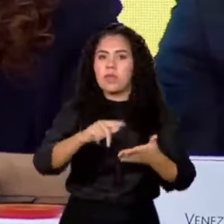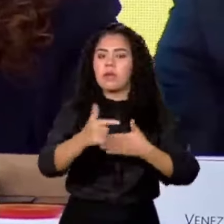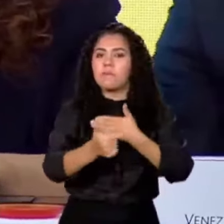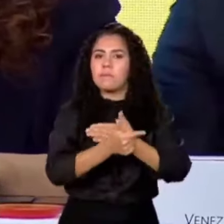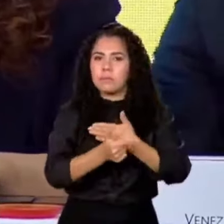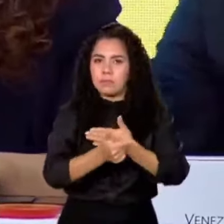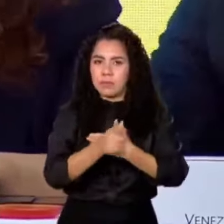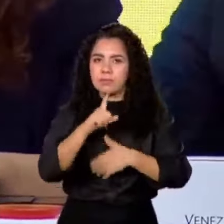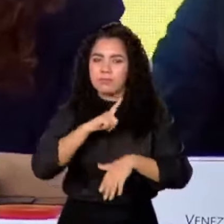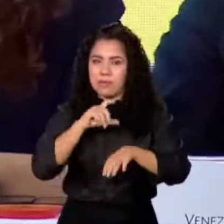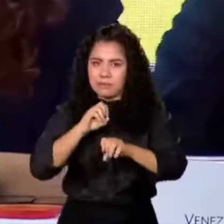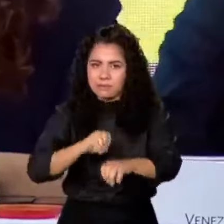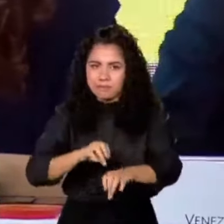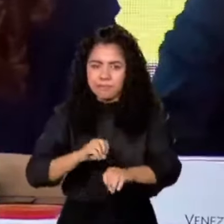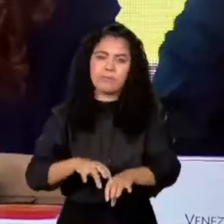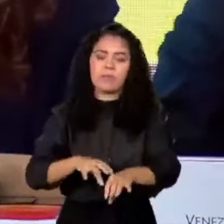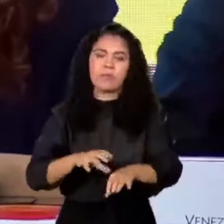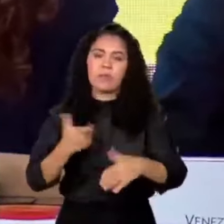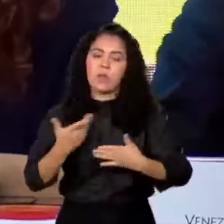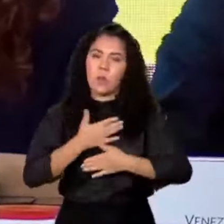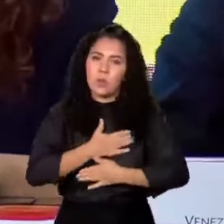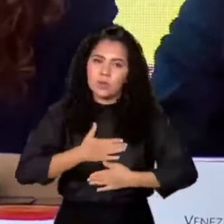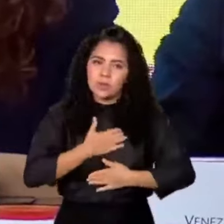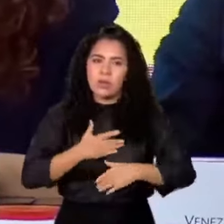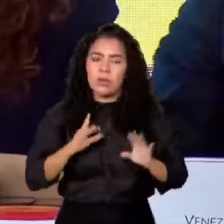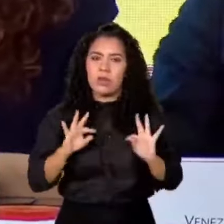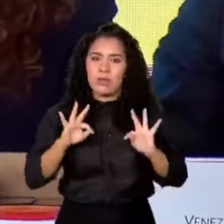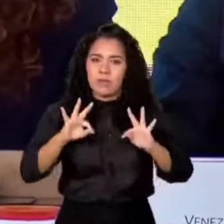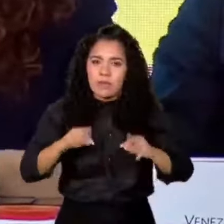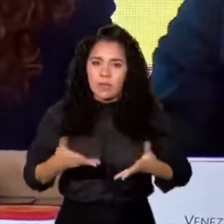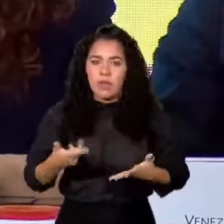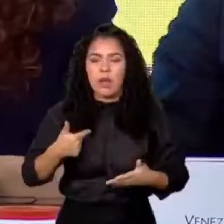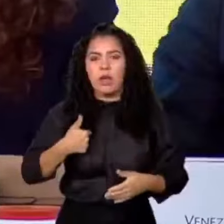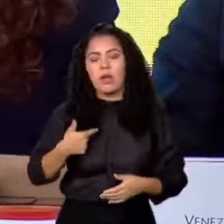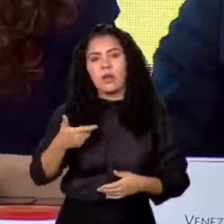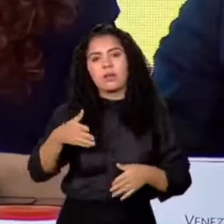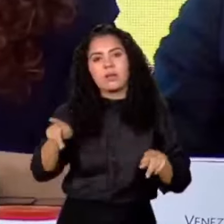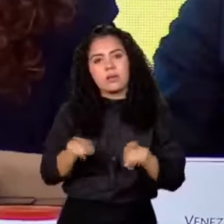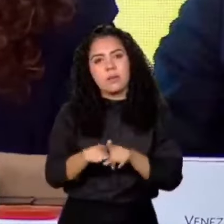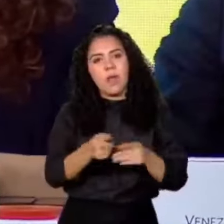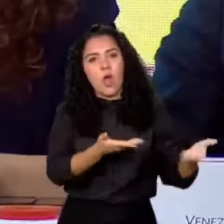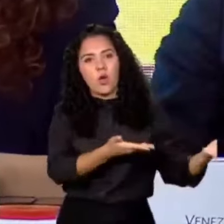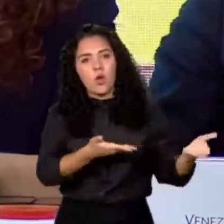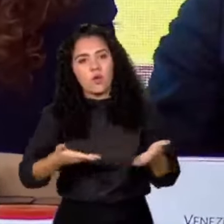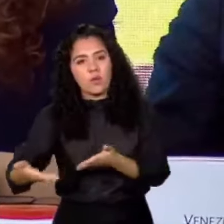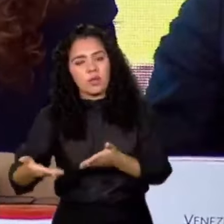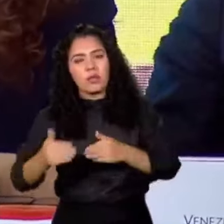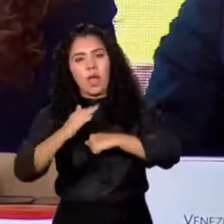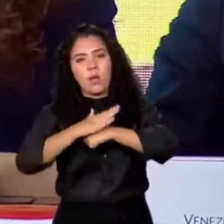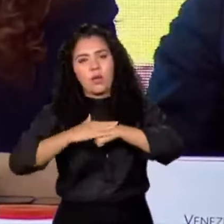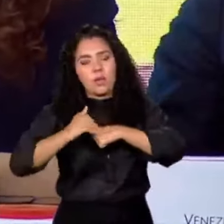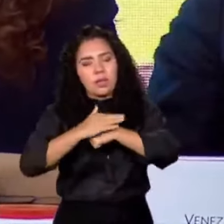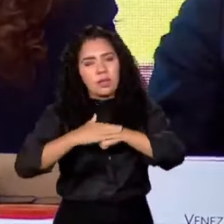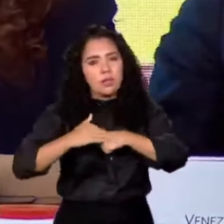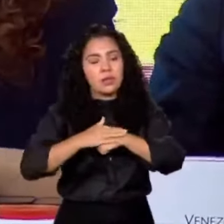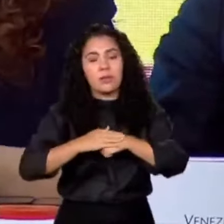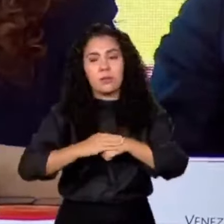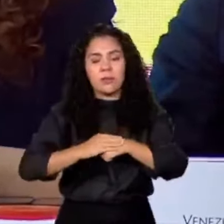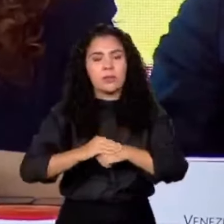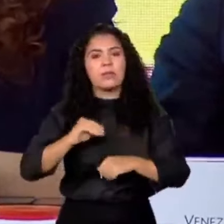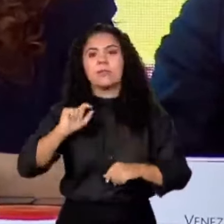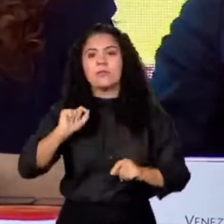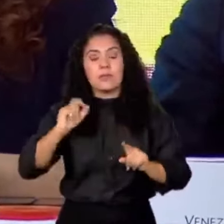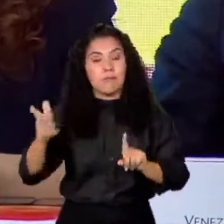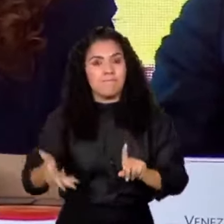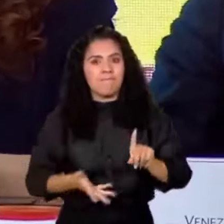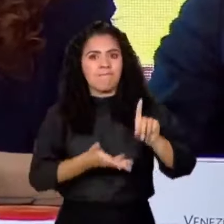esse país. Então, eu queria... finalizando essa palavra, convidar aqui para fazer uso da palavra o nosso querido, o maior presidente que mais